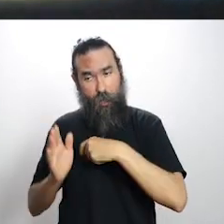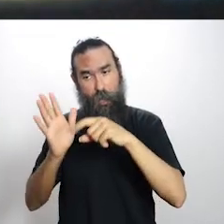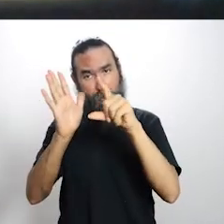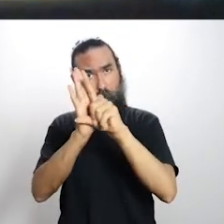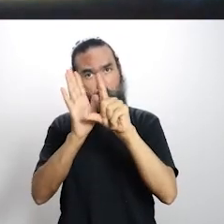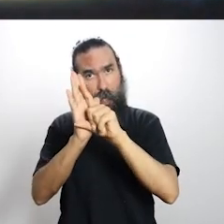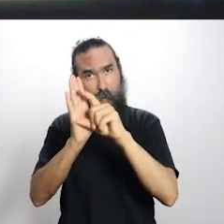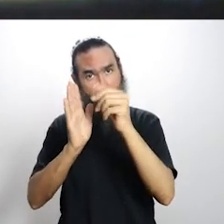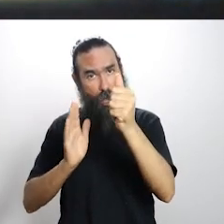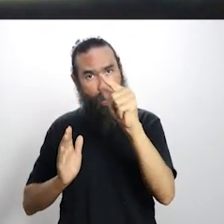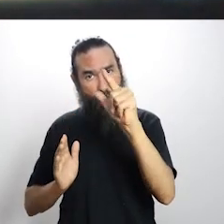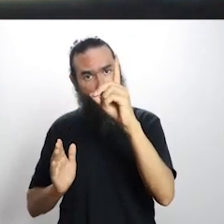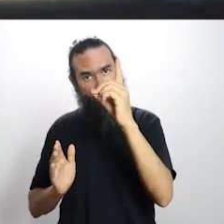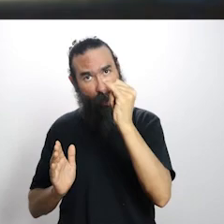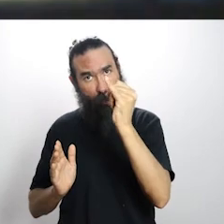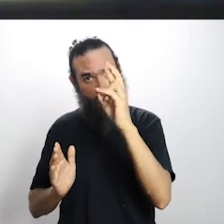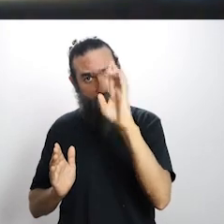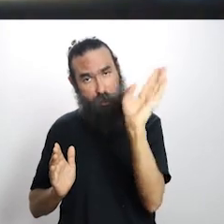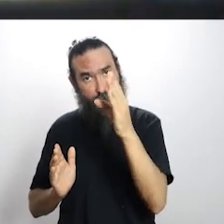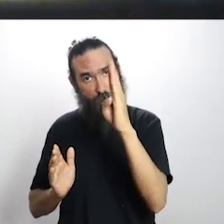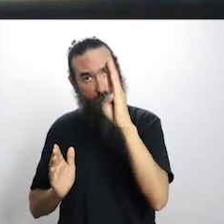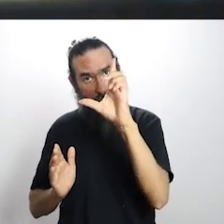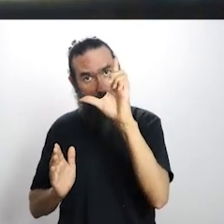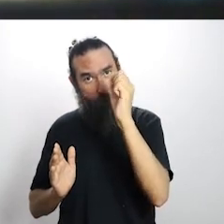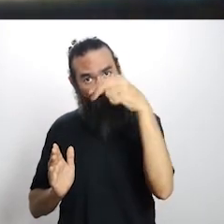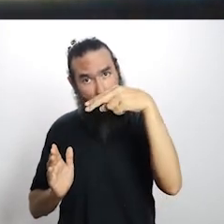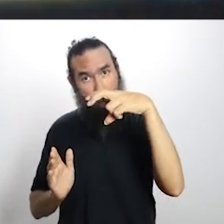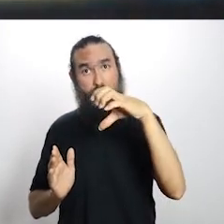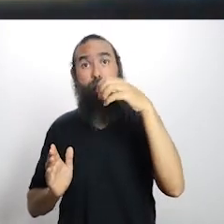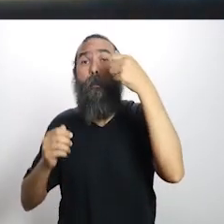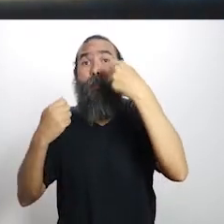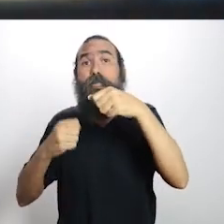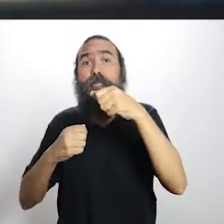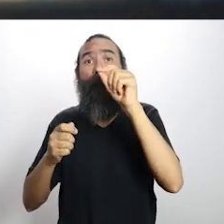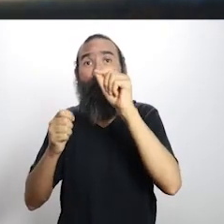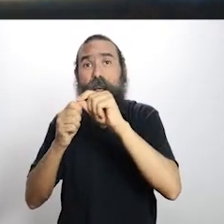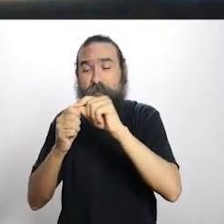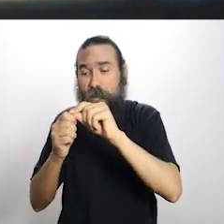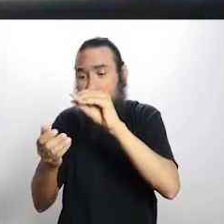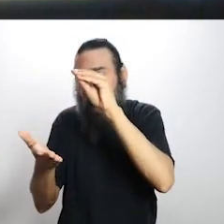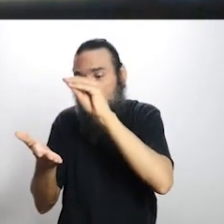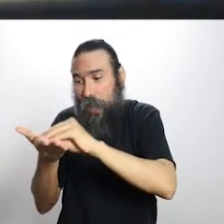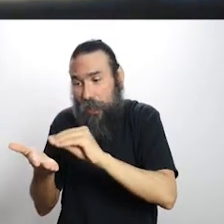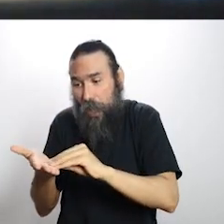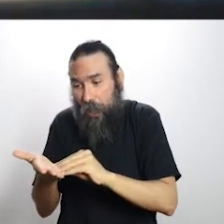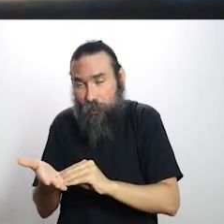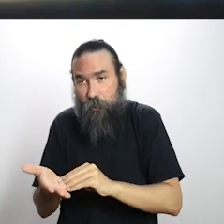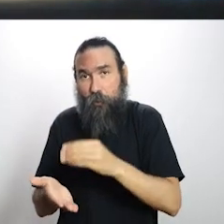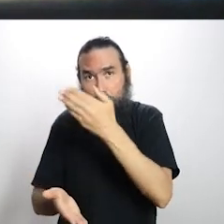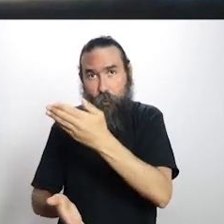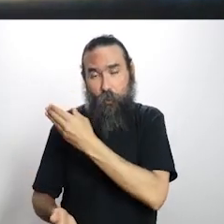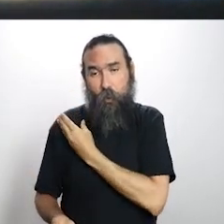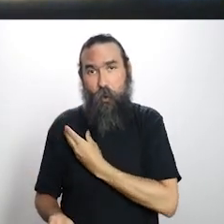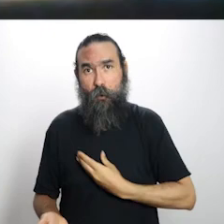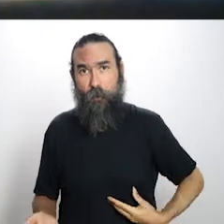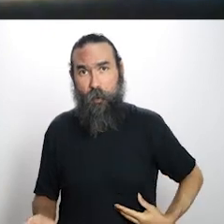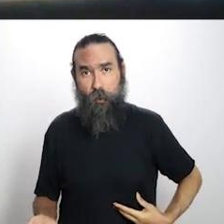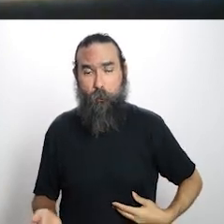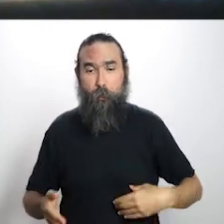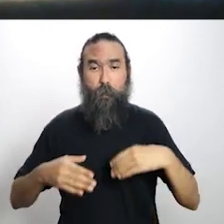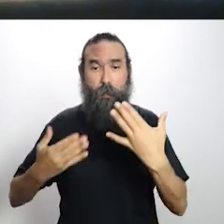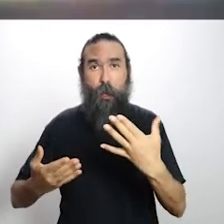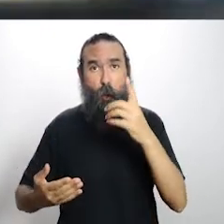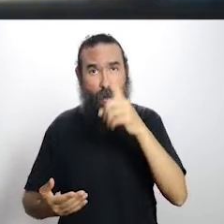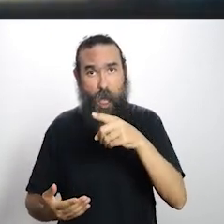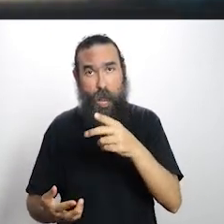isso sobrepõe isso na responsabilidade ao gestor que é quem vai fazer esse estudo quem é que vai abrir